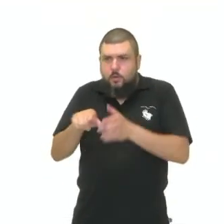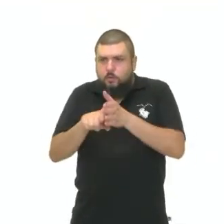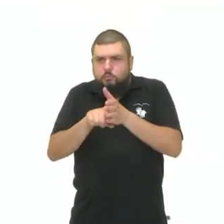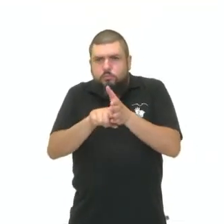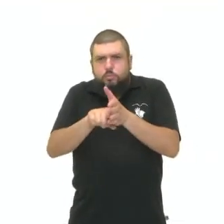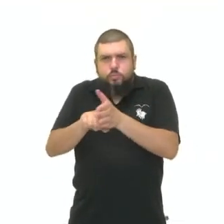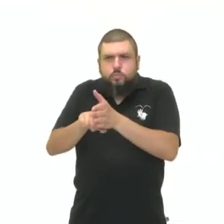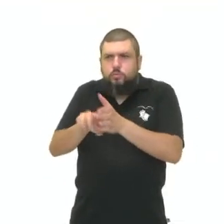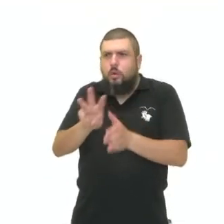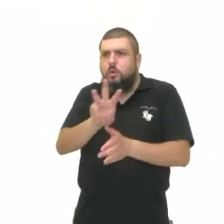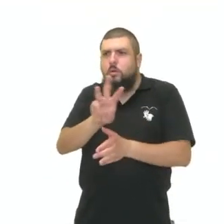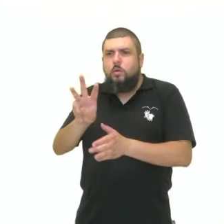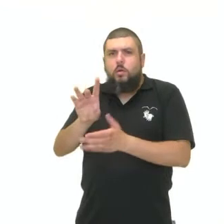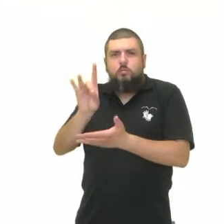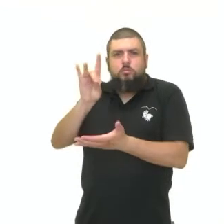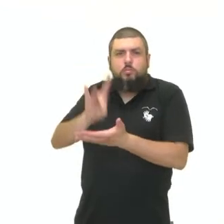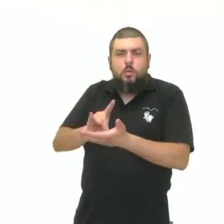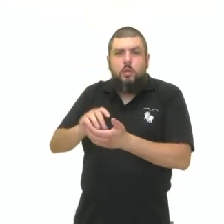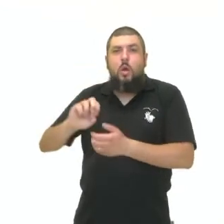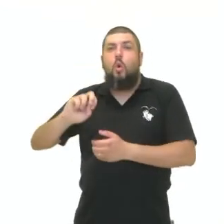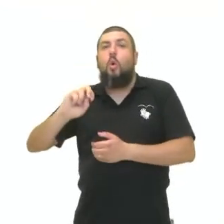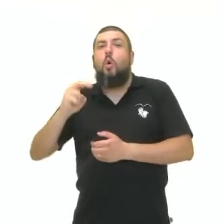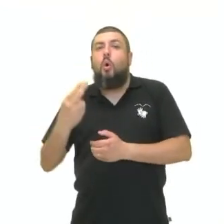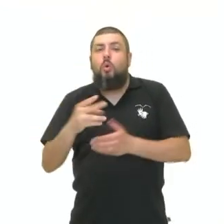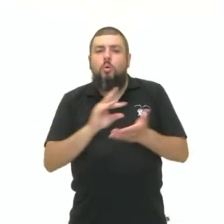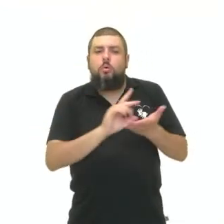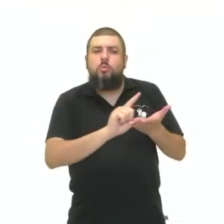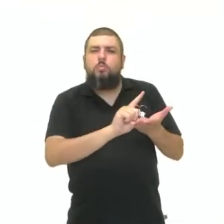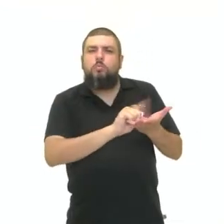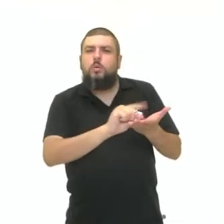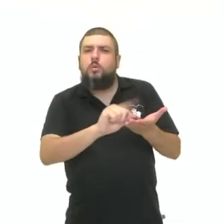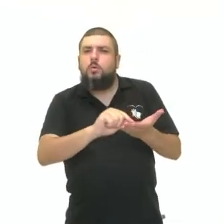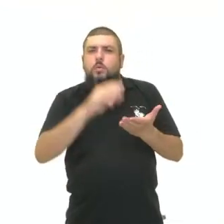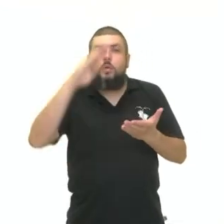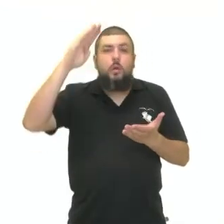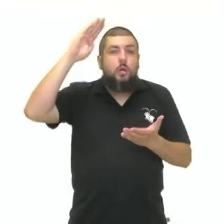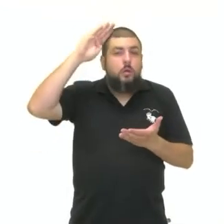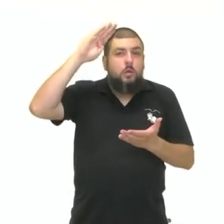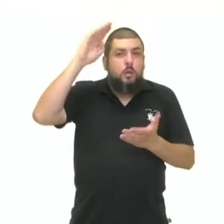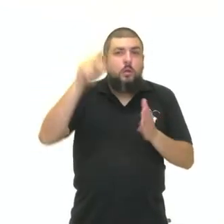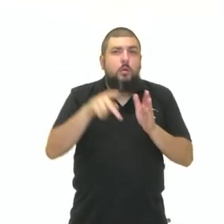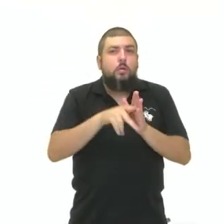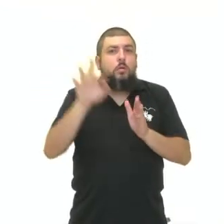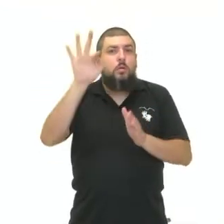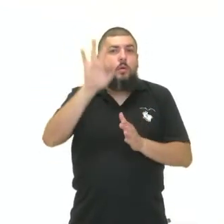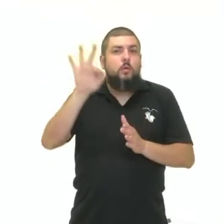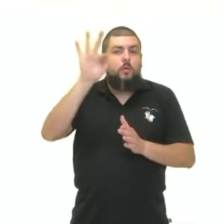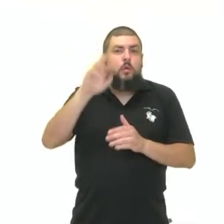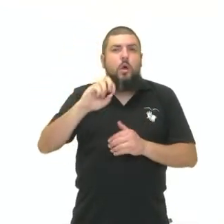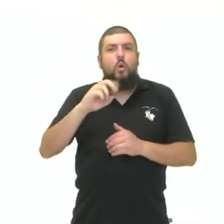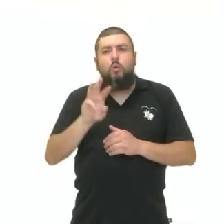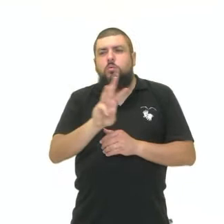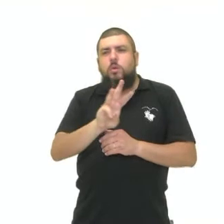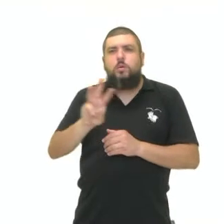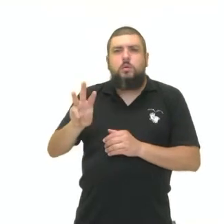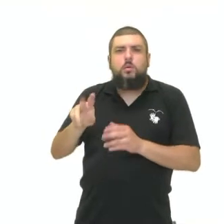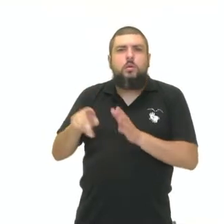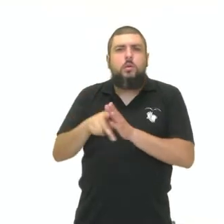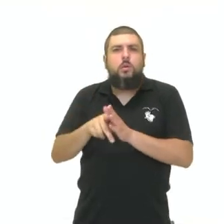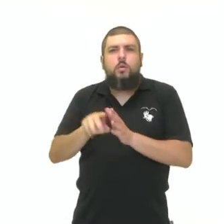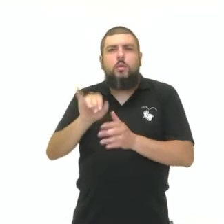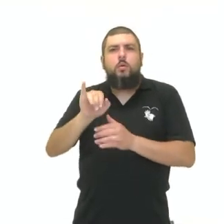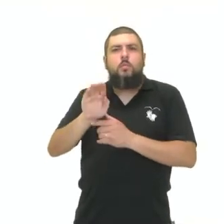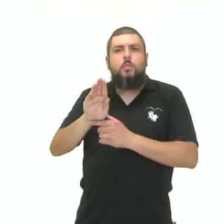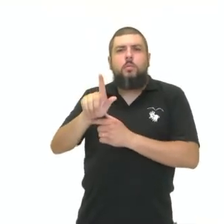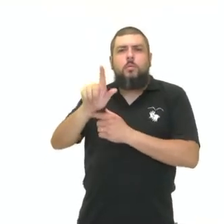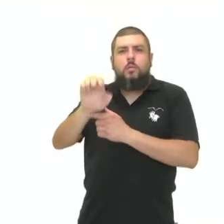fatos, ou pesquisando em artigos acadêmicos, periódicos científicos, IBGE e sites de tribunais